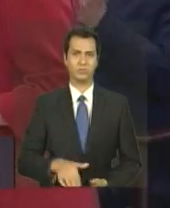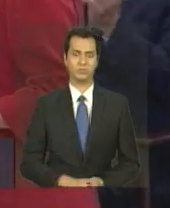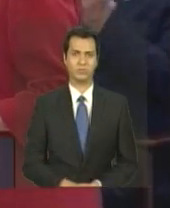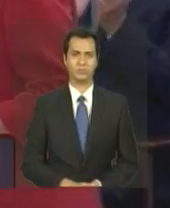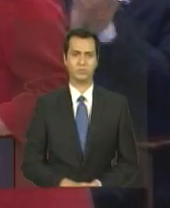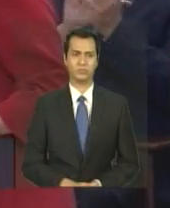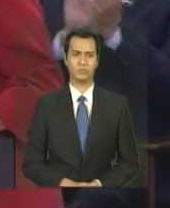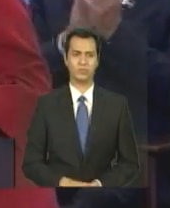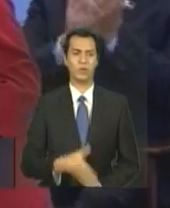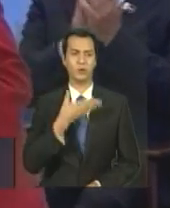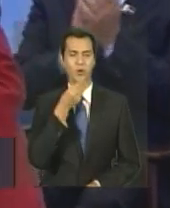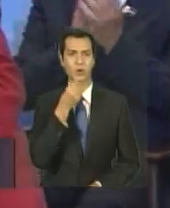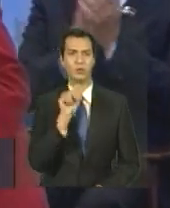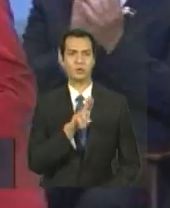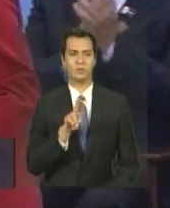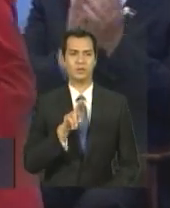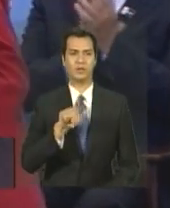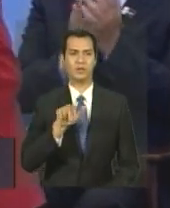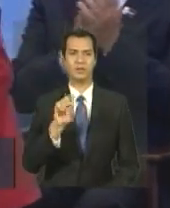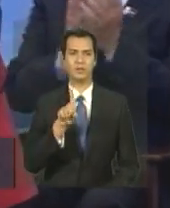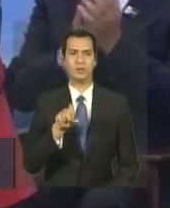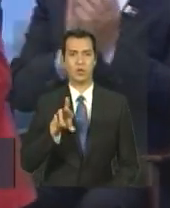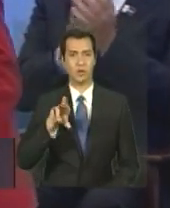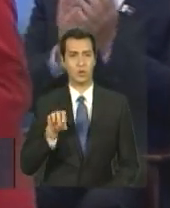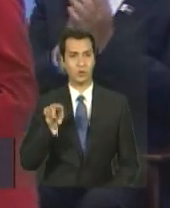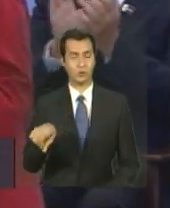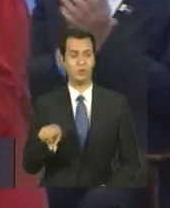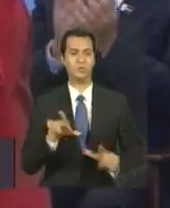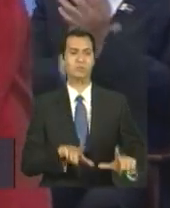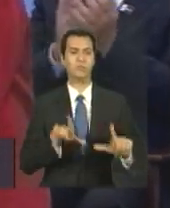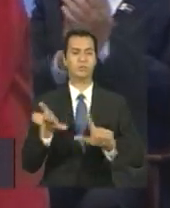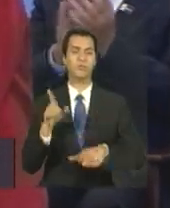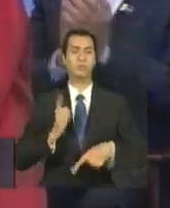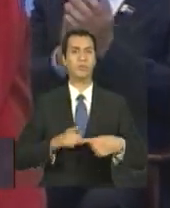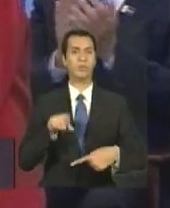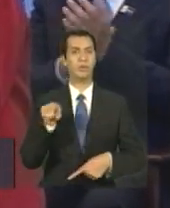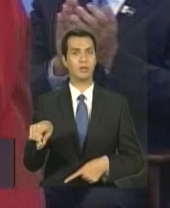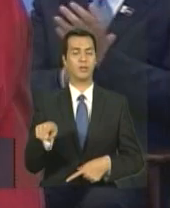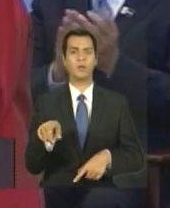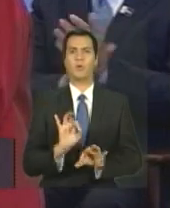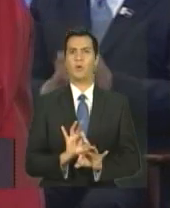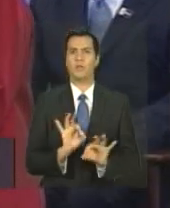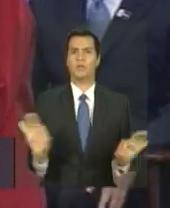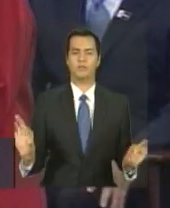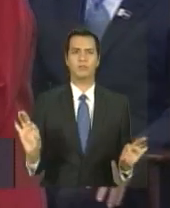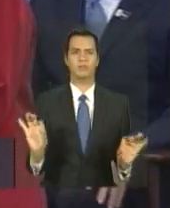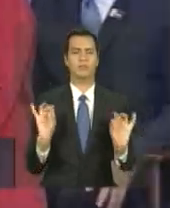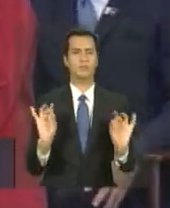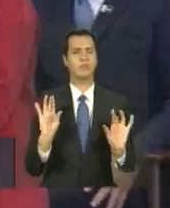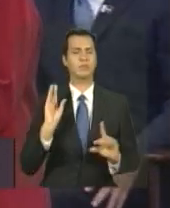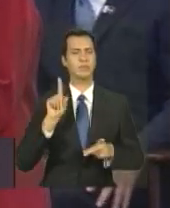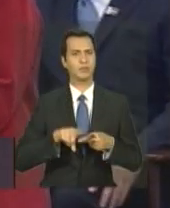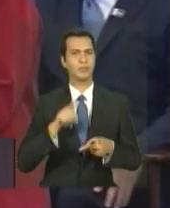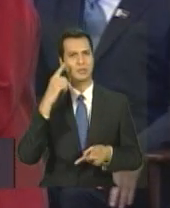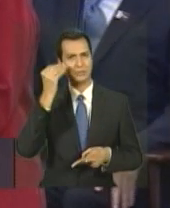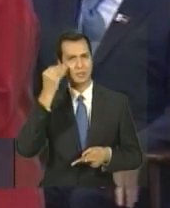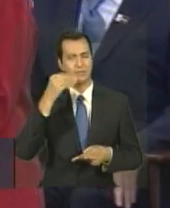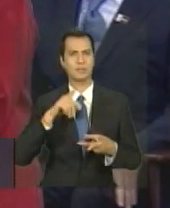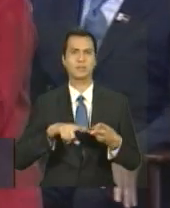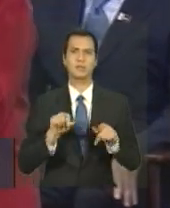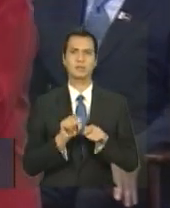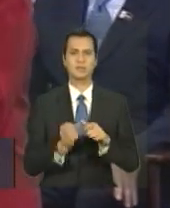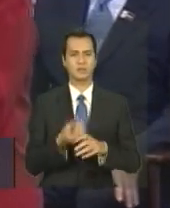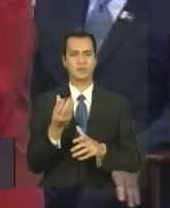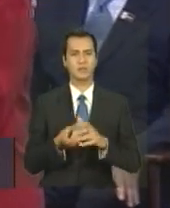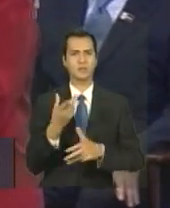O pesquisador Lázaro Zucchetti recebe a distinção em razão de sua qualificação, experiência e produção